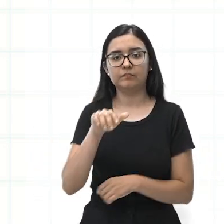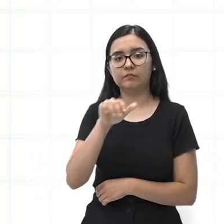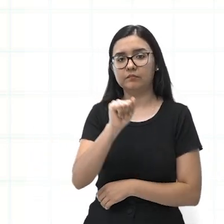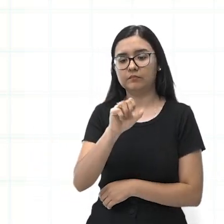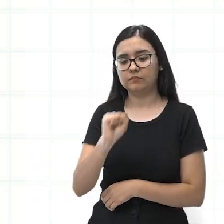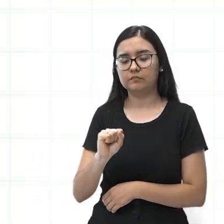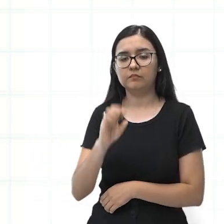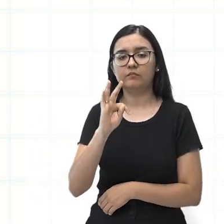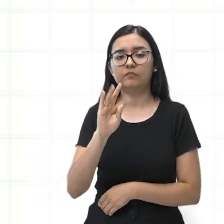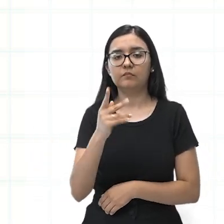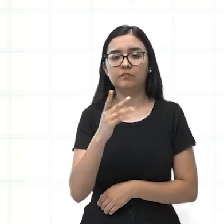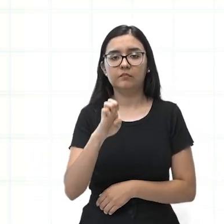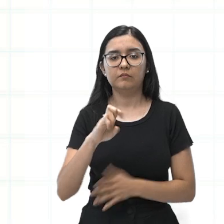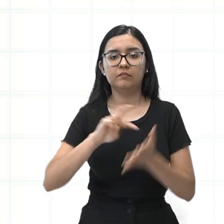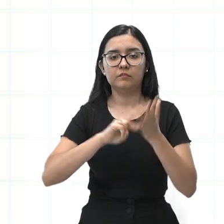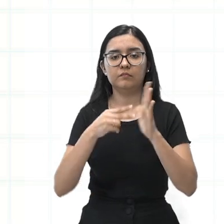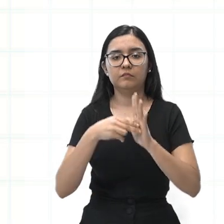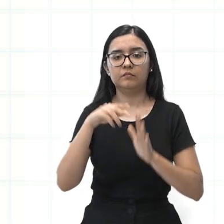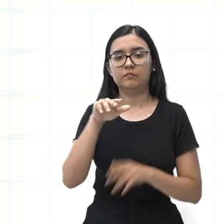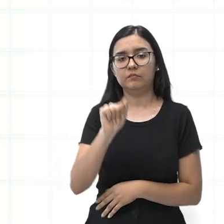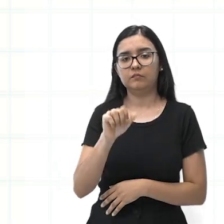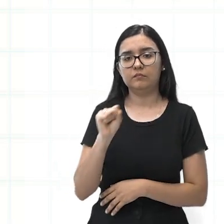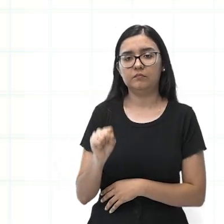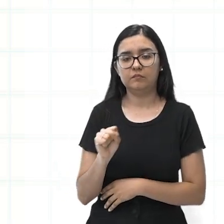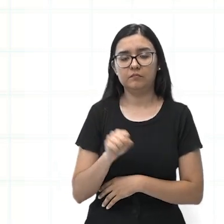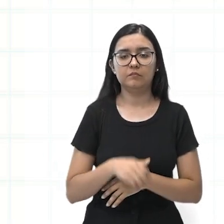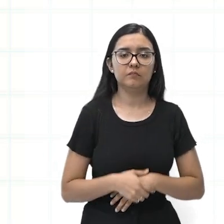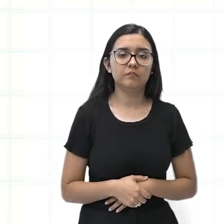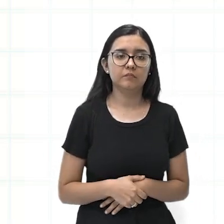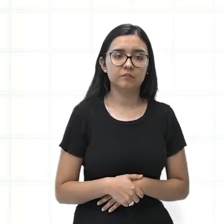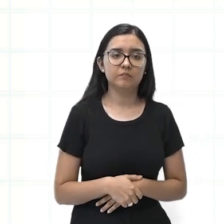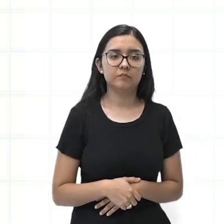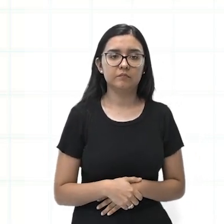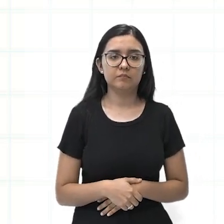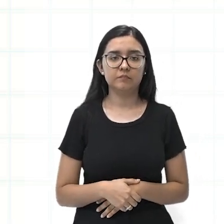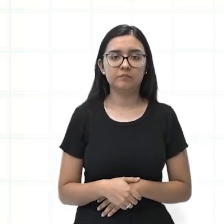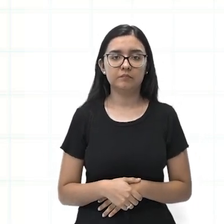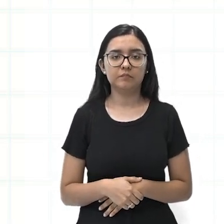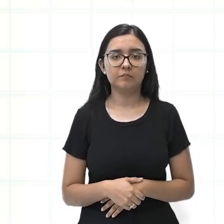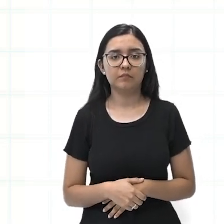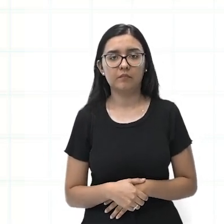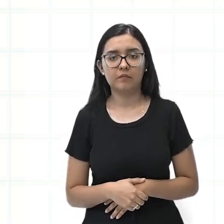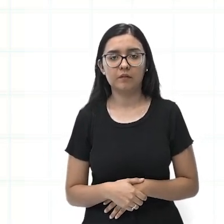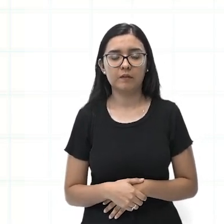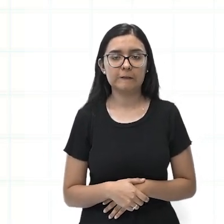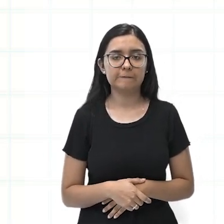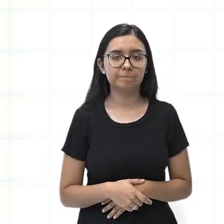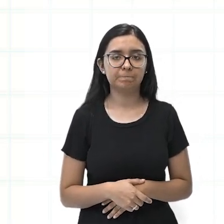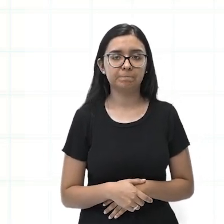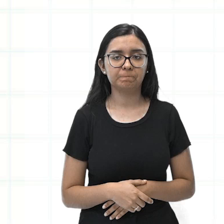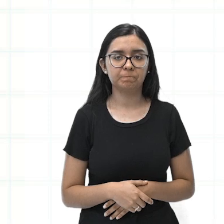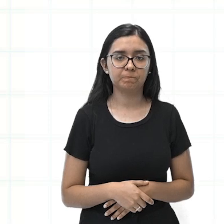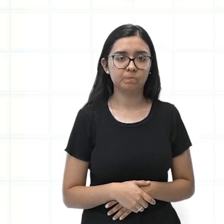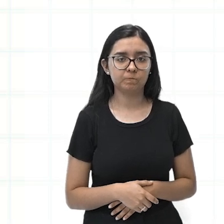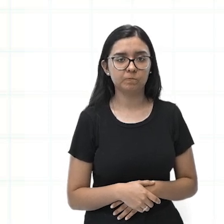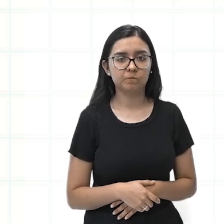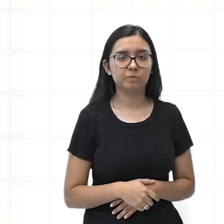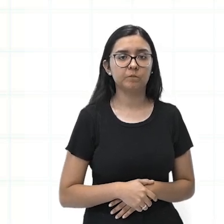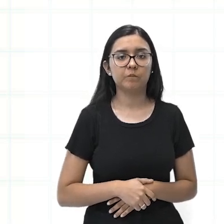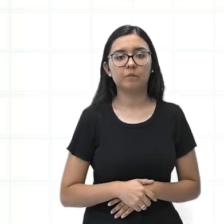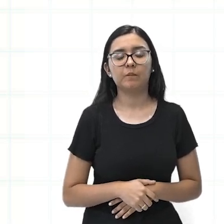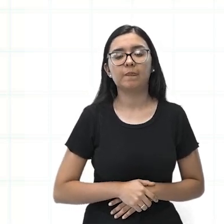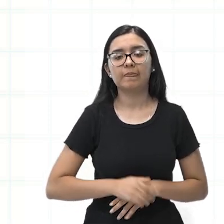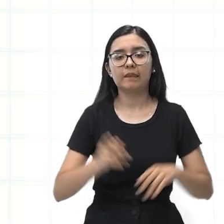As salas de aula, a palavrinha classroom significa salas de aula, are bright and comfortable.